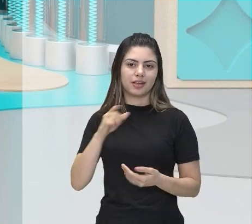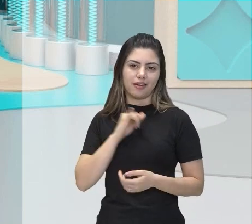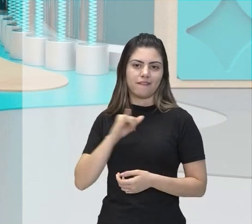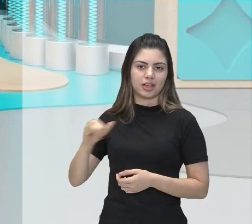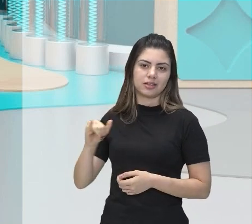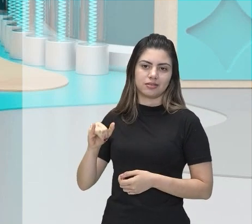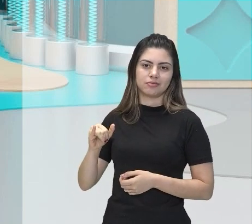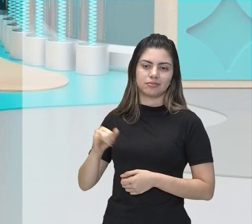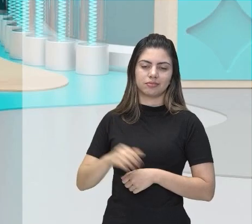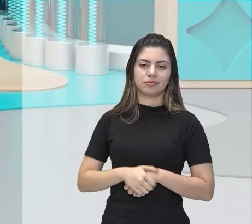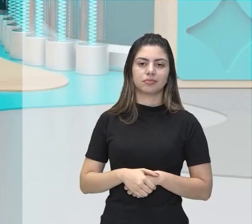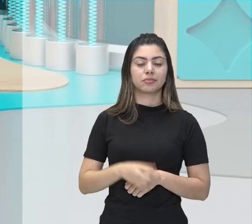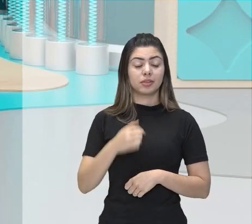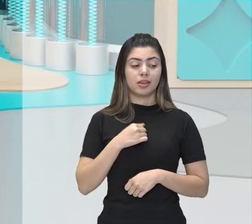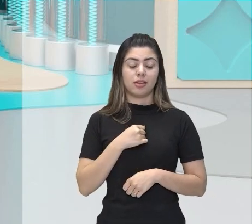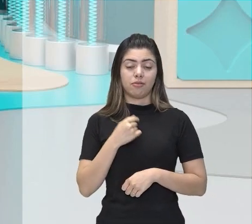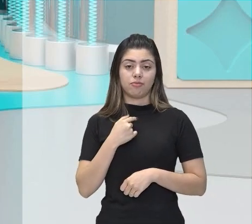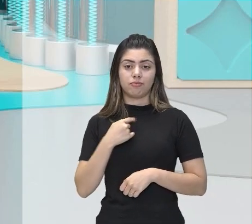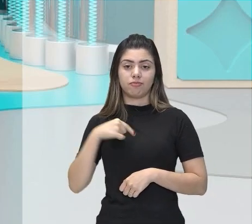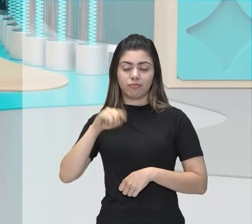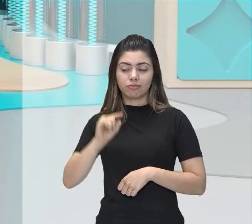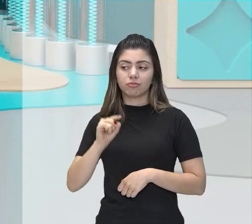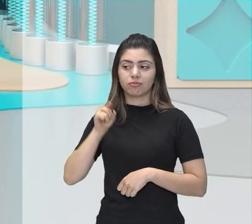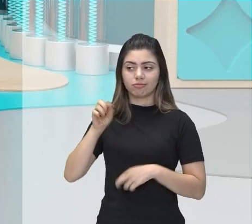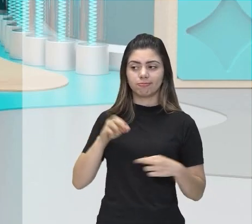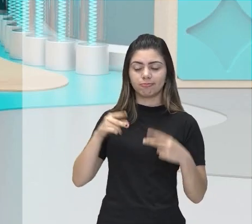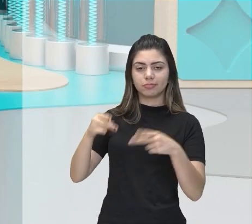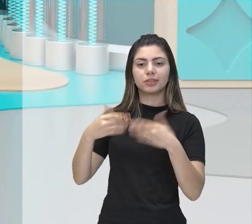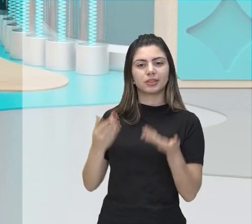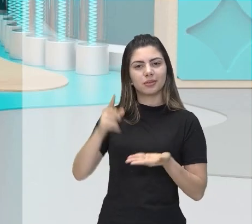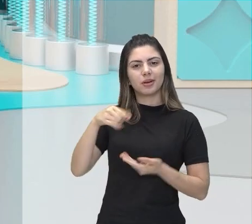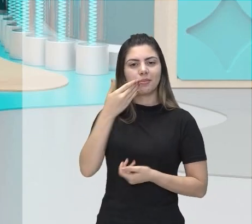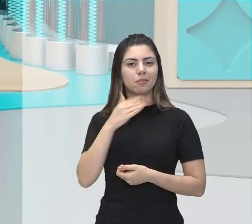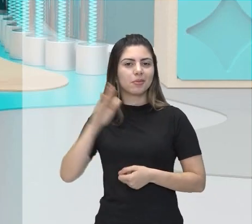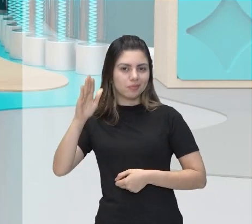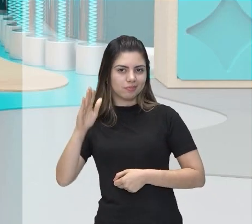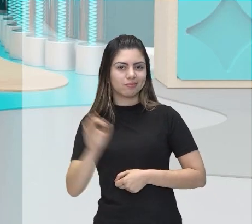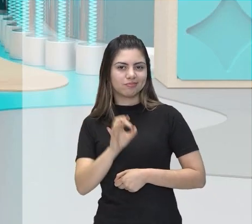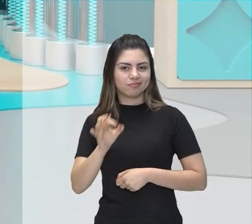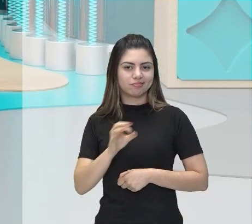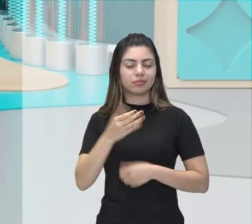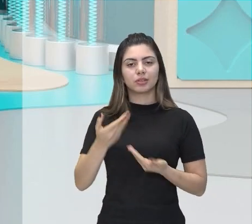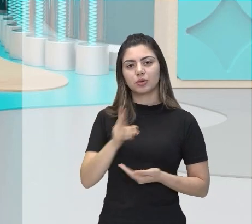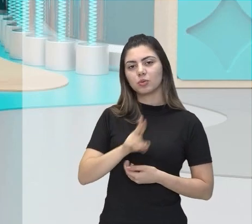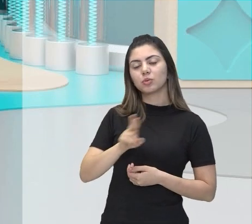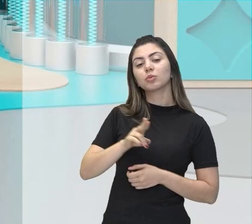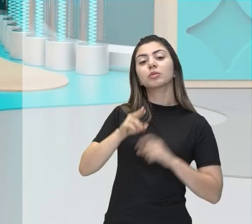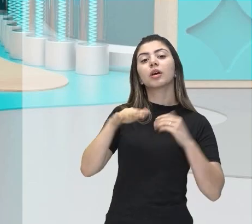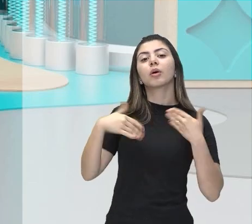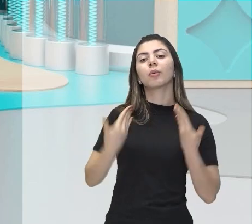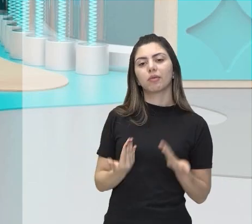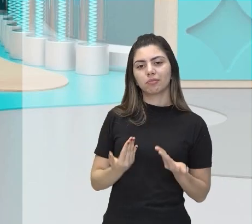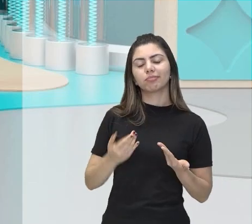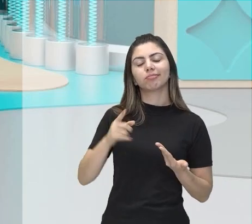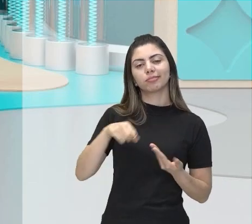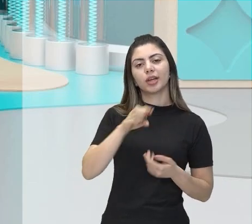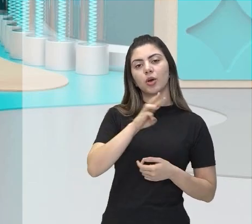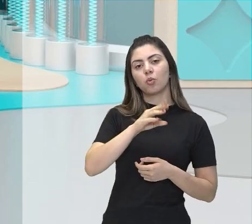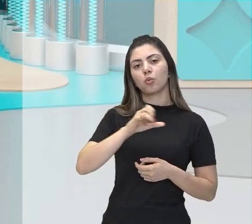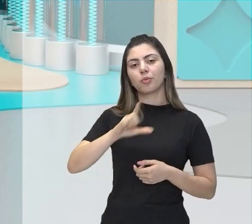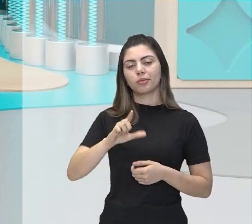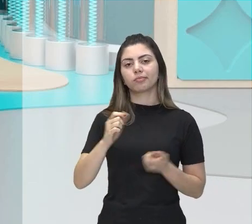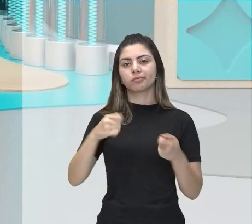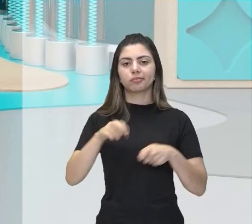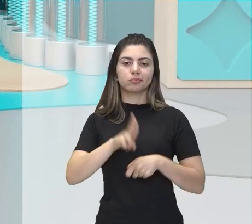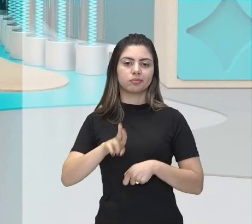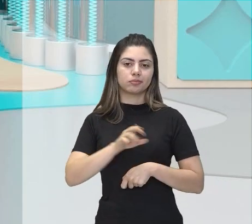te visitar, está fazendo uma promessa. I will visit you in the holidays. Então, essa é outra situação que nós